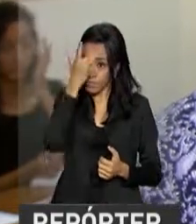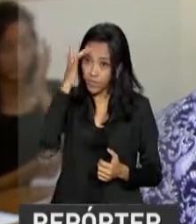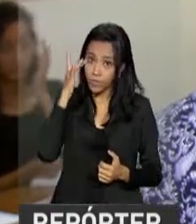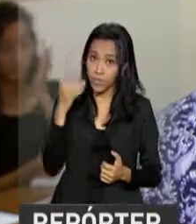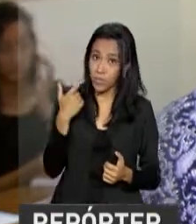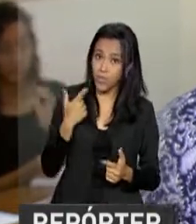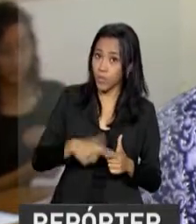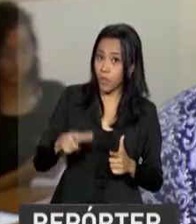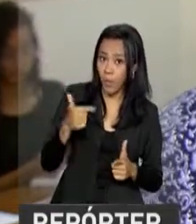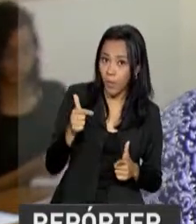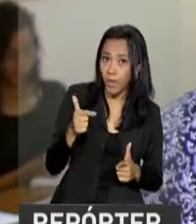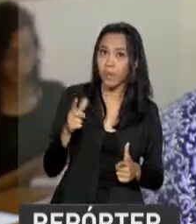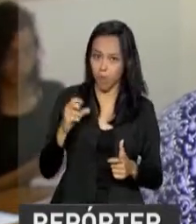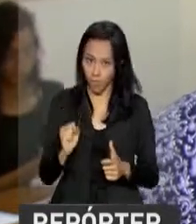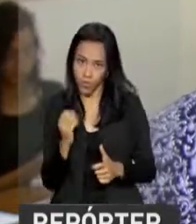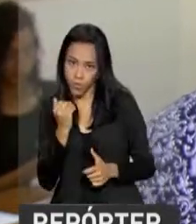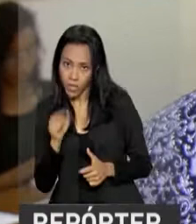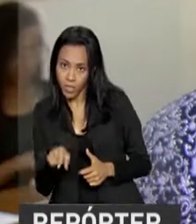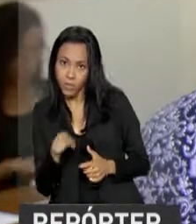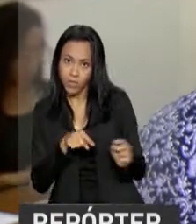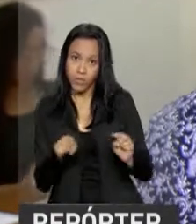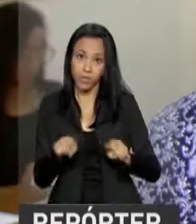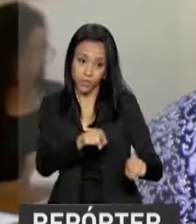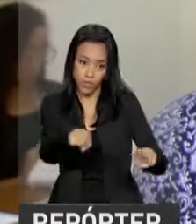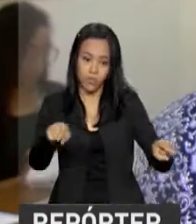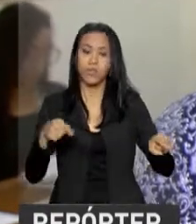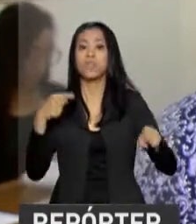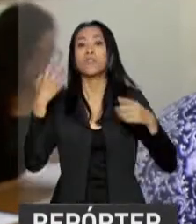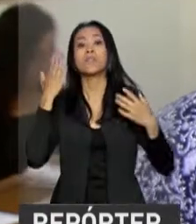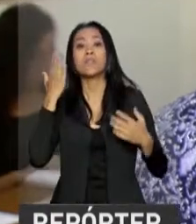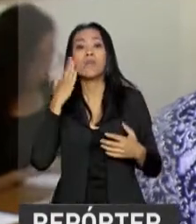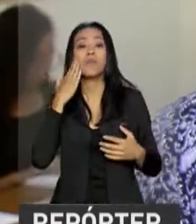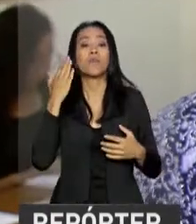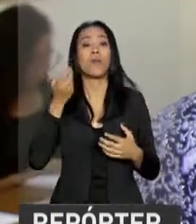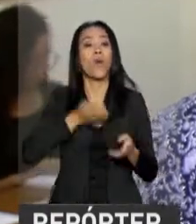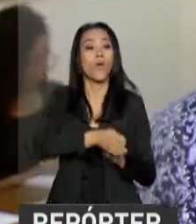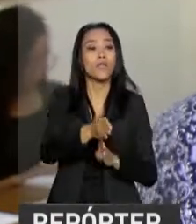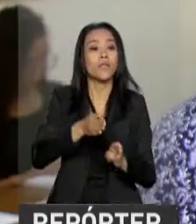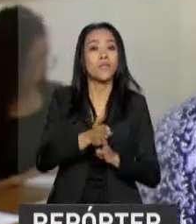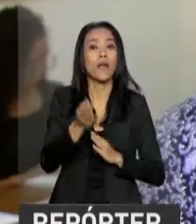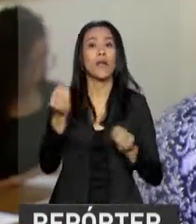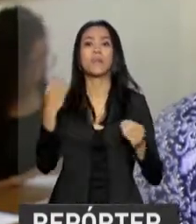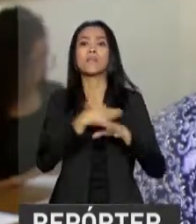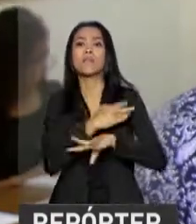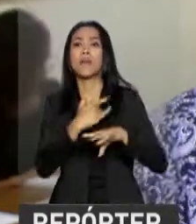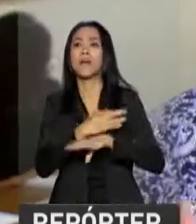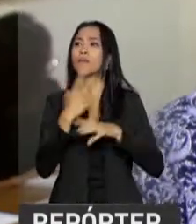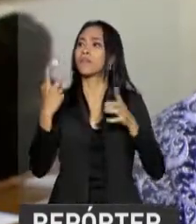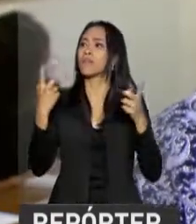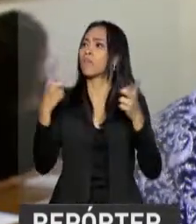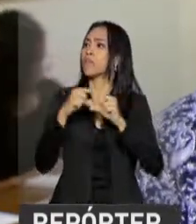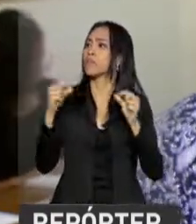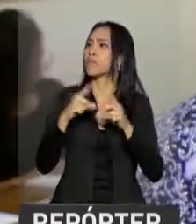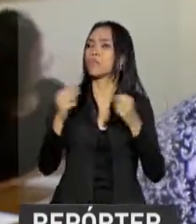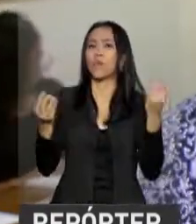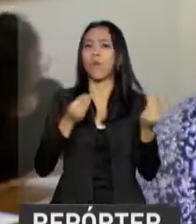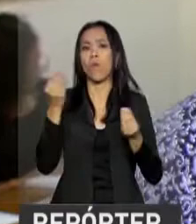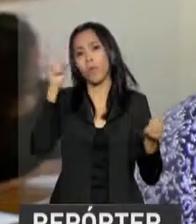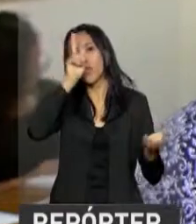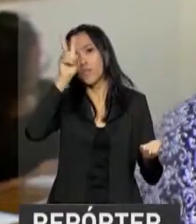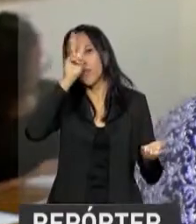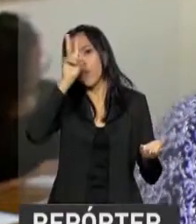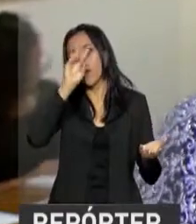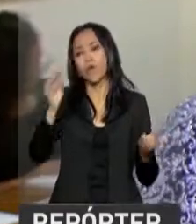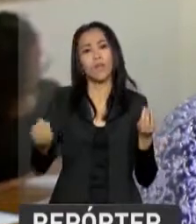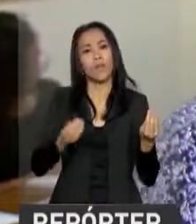ter problemas. Eles também têm que saber dar orientações sobre a cidade, um pouco sobre a história da cidade,